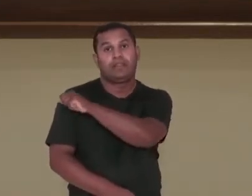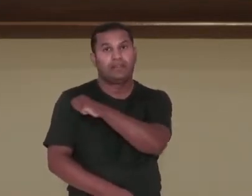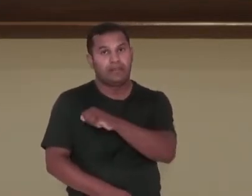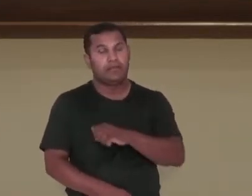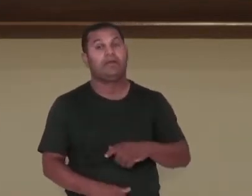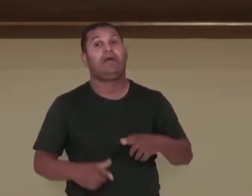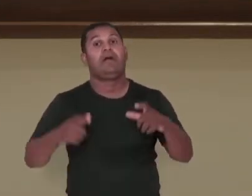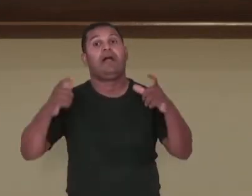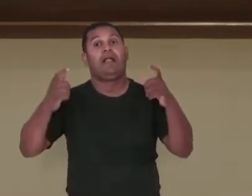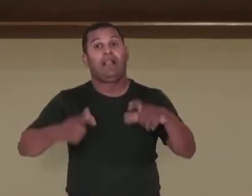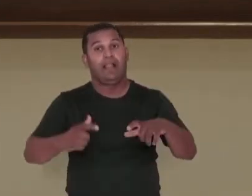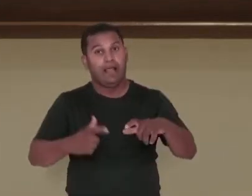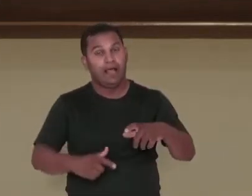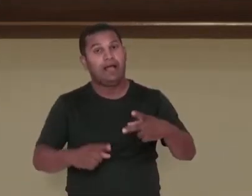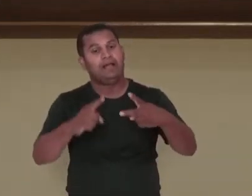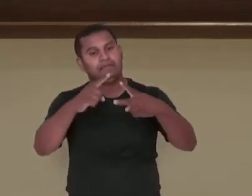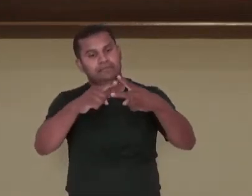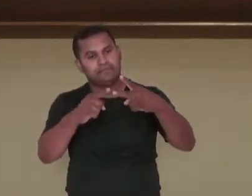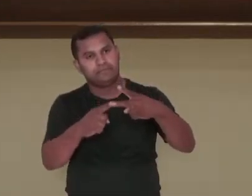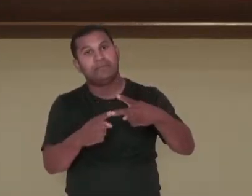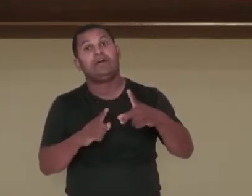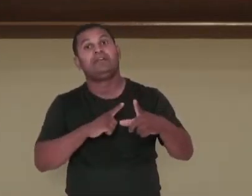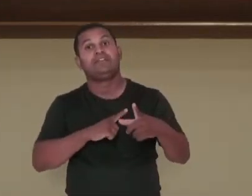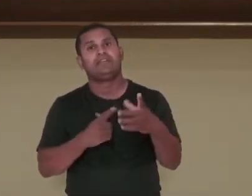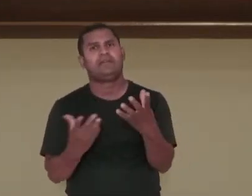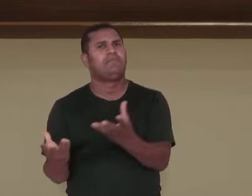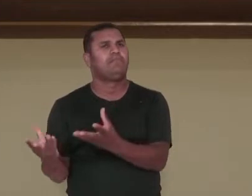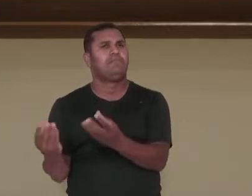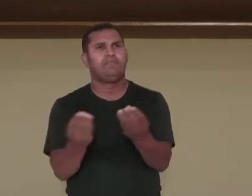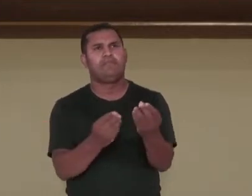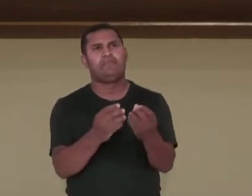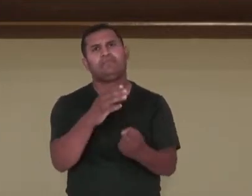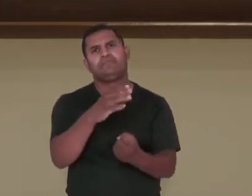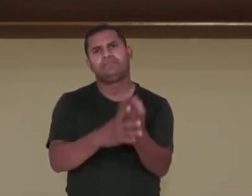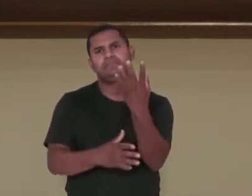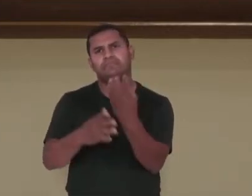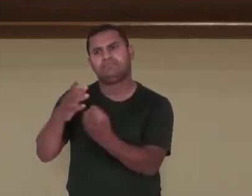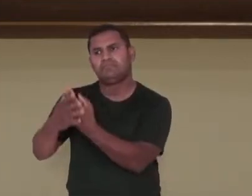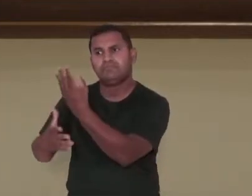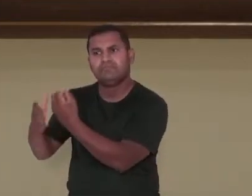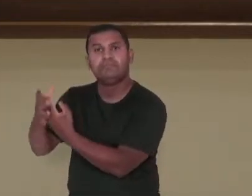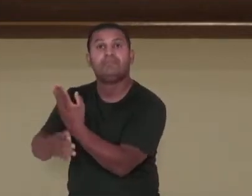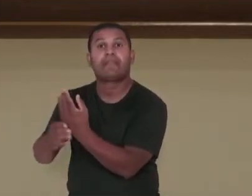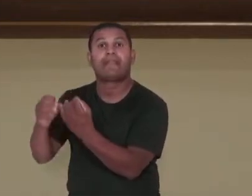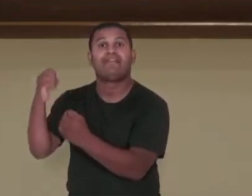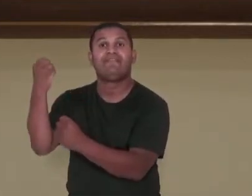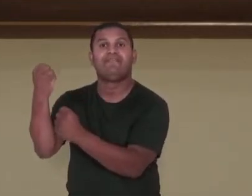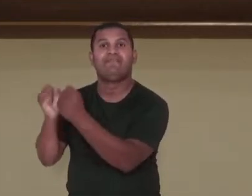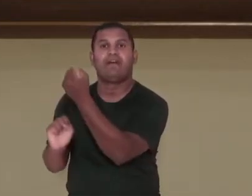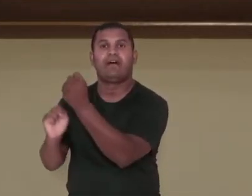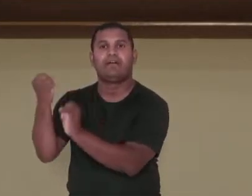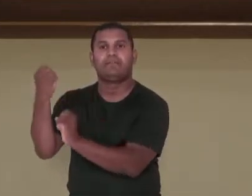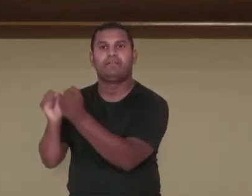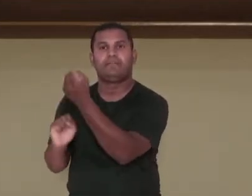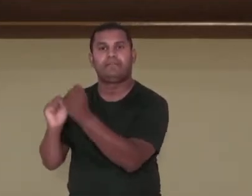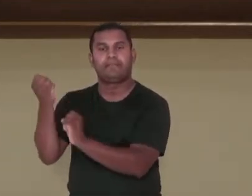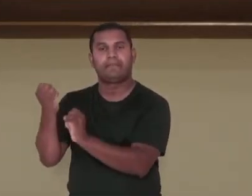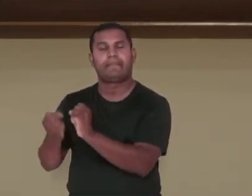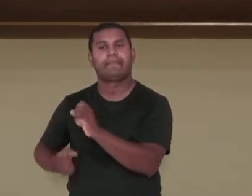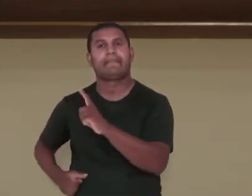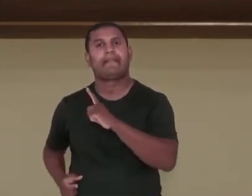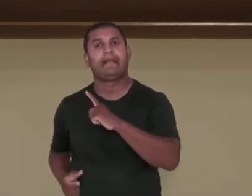eram imigrantes. A grande maioria deles, italianos, portugueses e espanhóis. É importante a